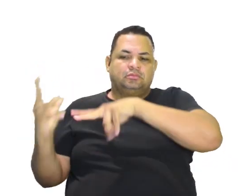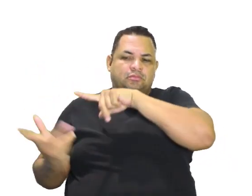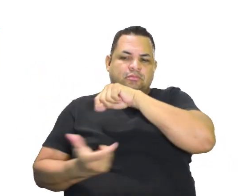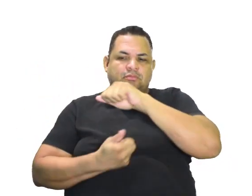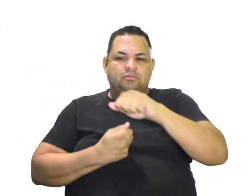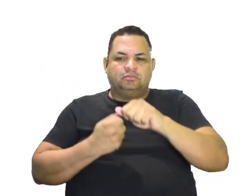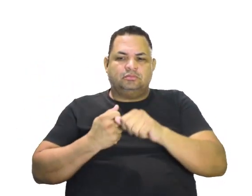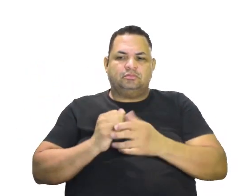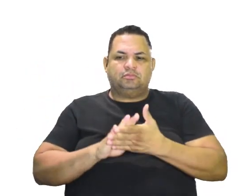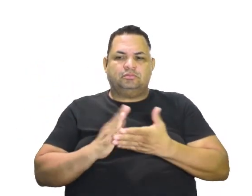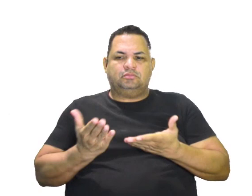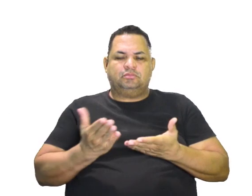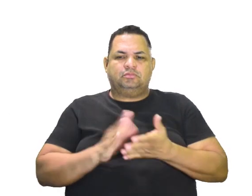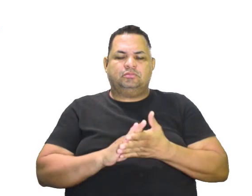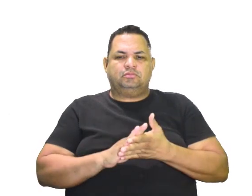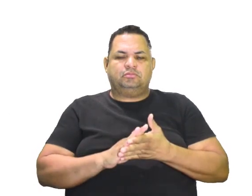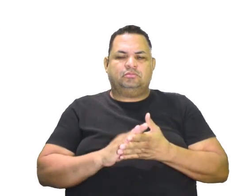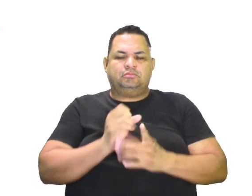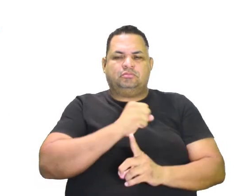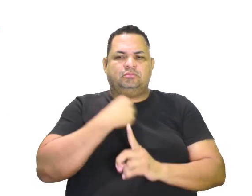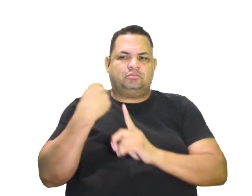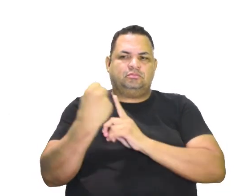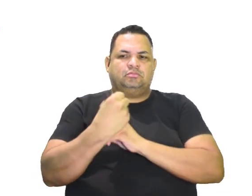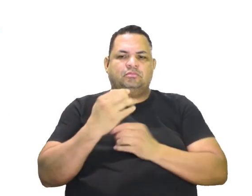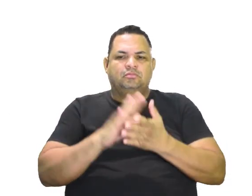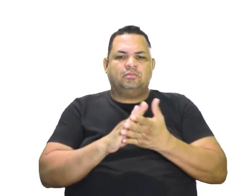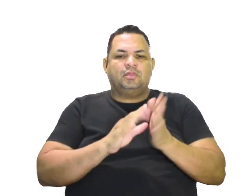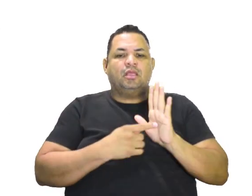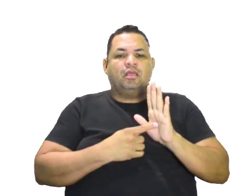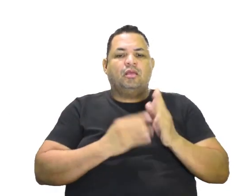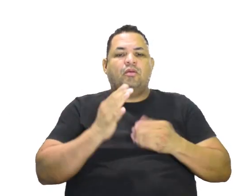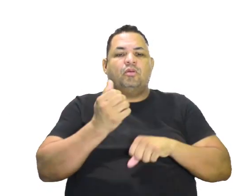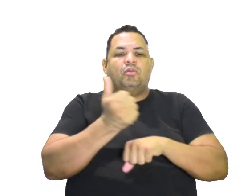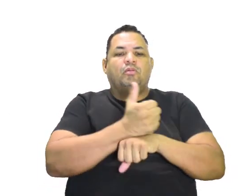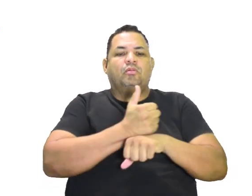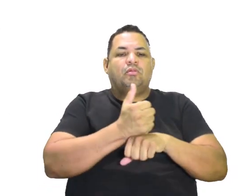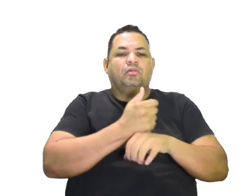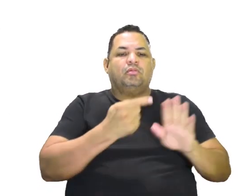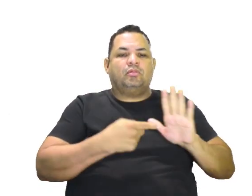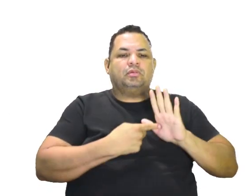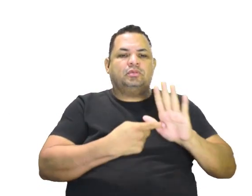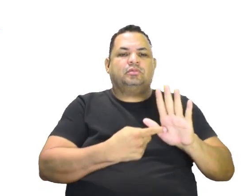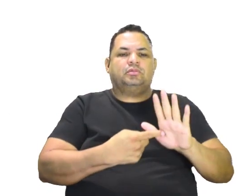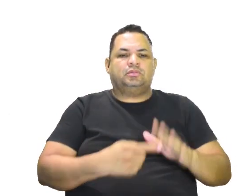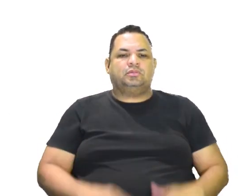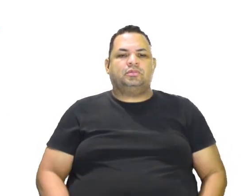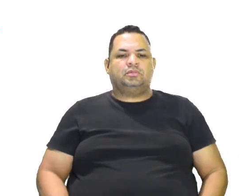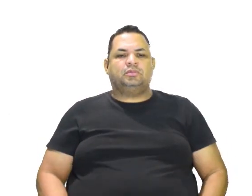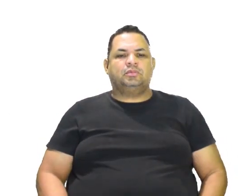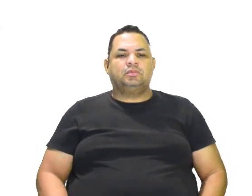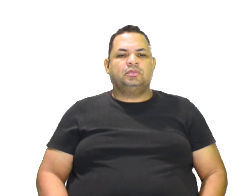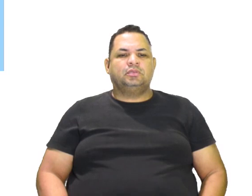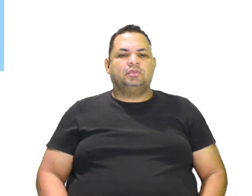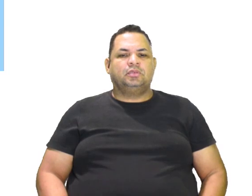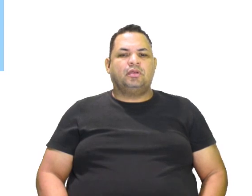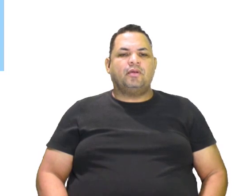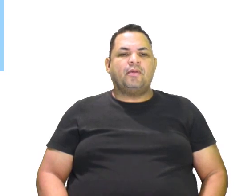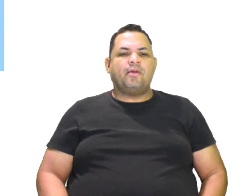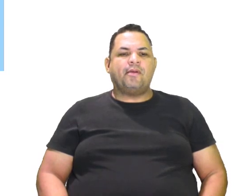os artistas passaram a mostrar isso nas suas obras, nos seus